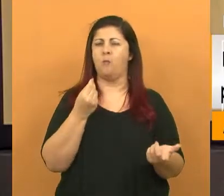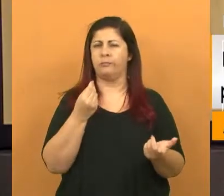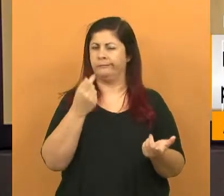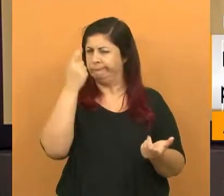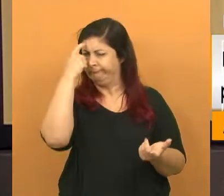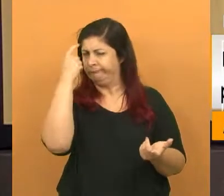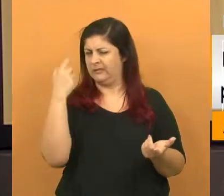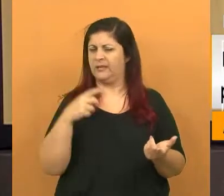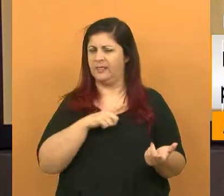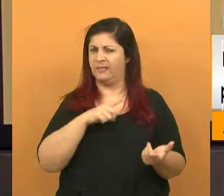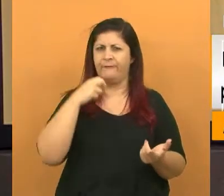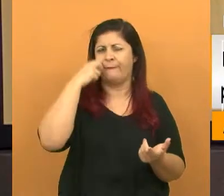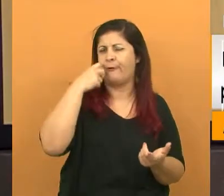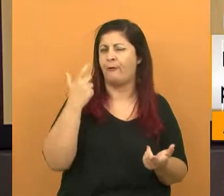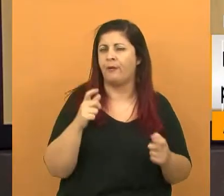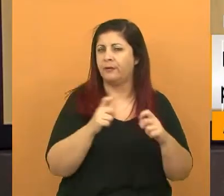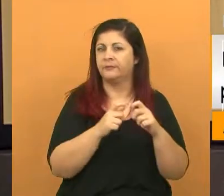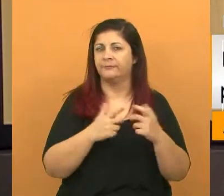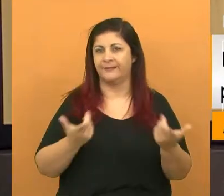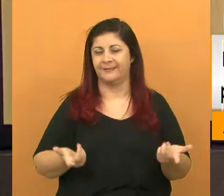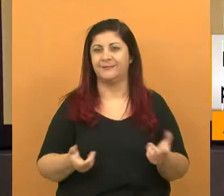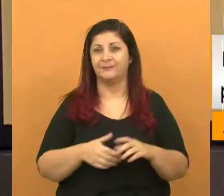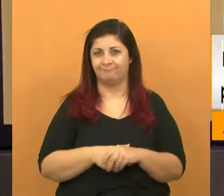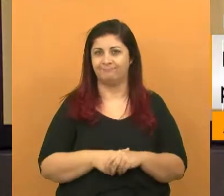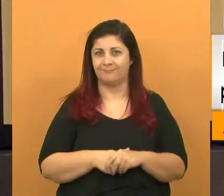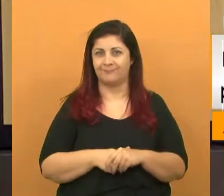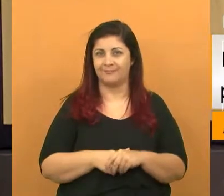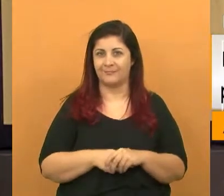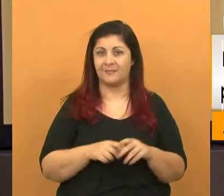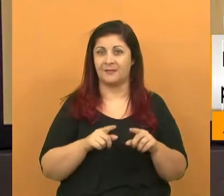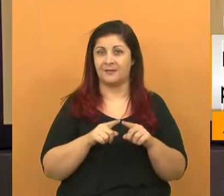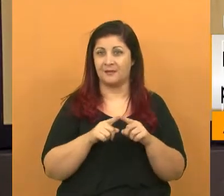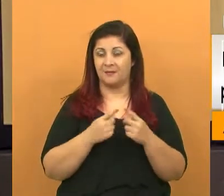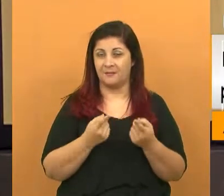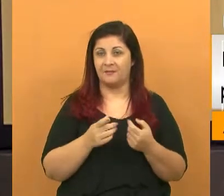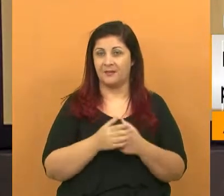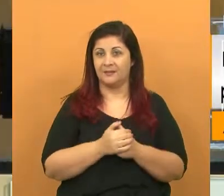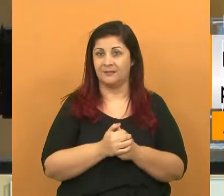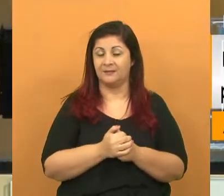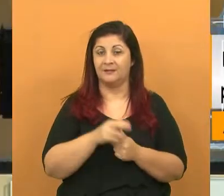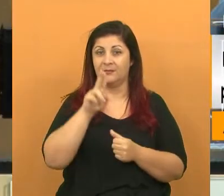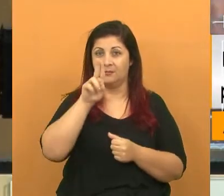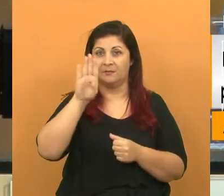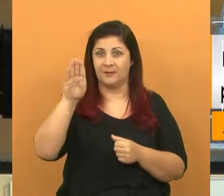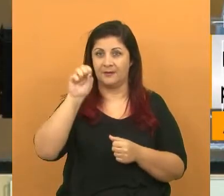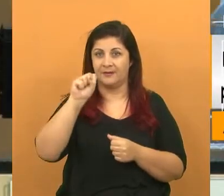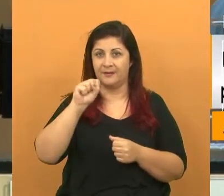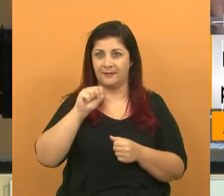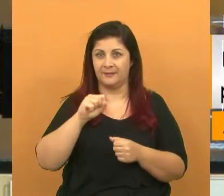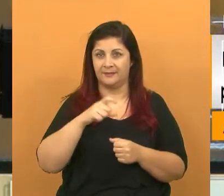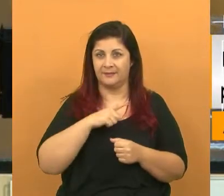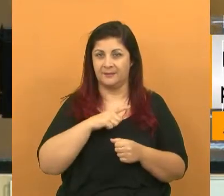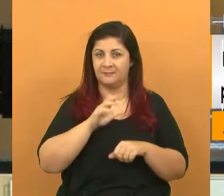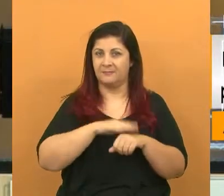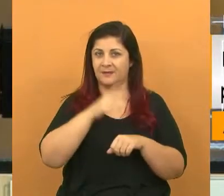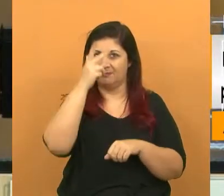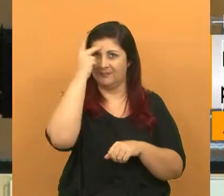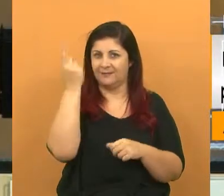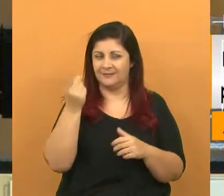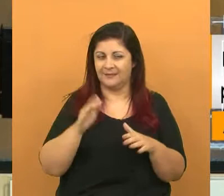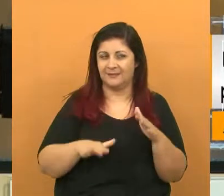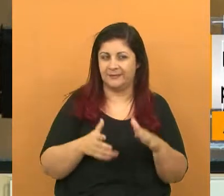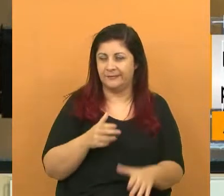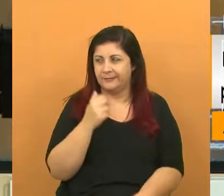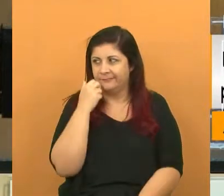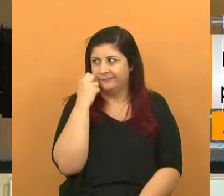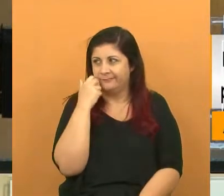da vergonha do homem procurar, então, talvez, no posto médico, como tem mais pessoa, mais público, talvez ele não se